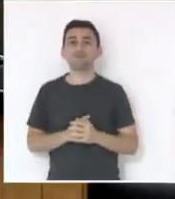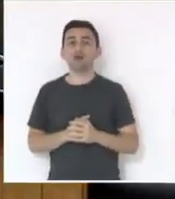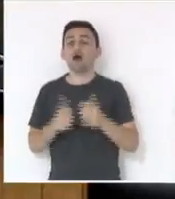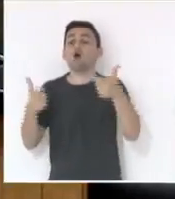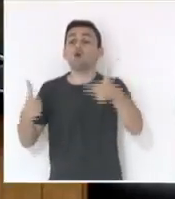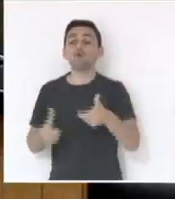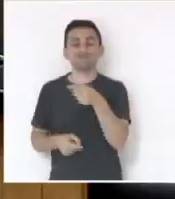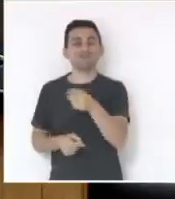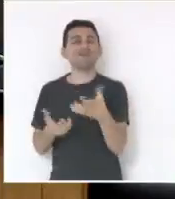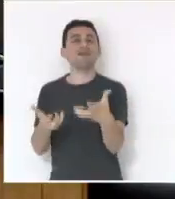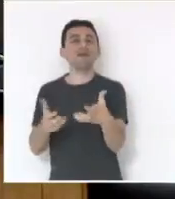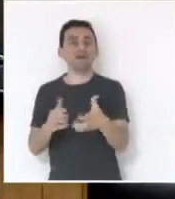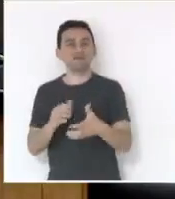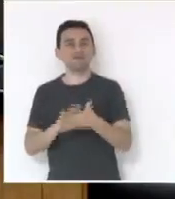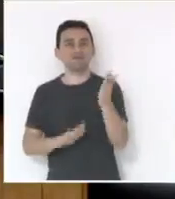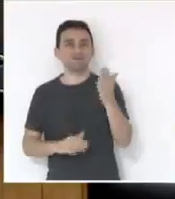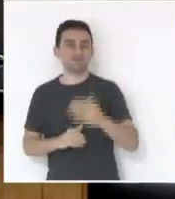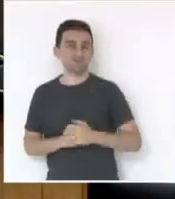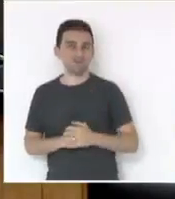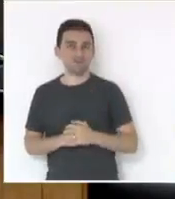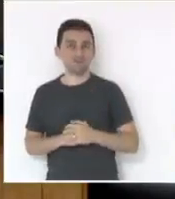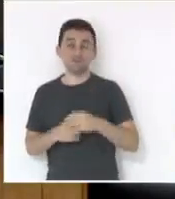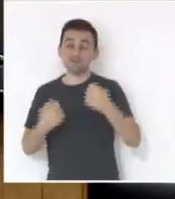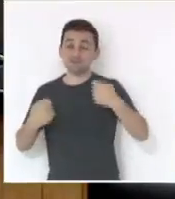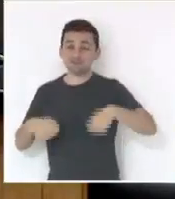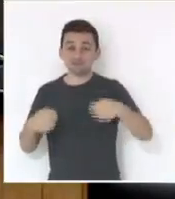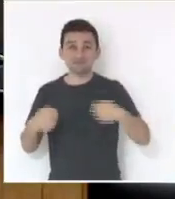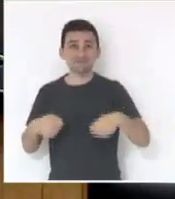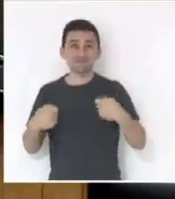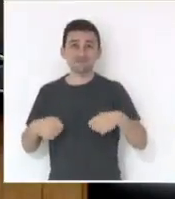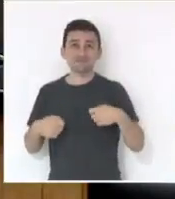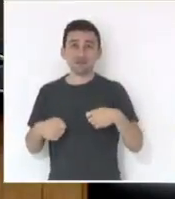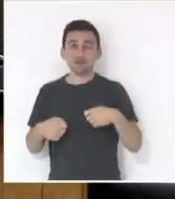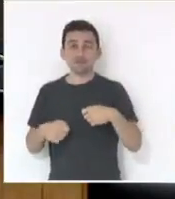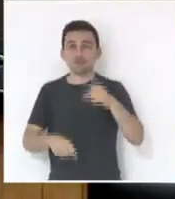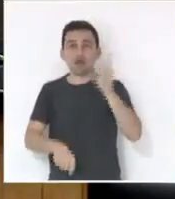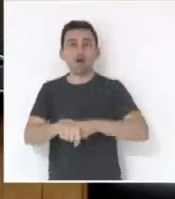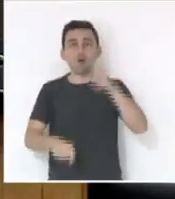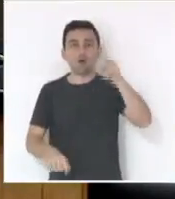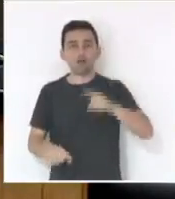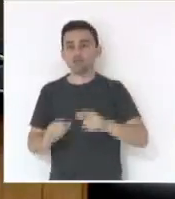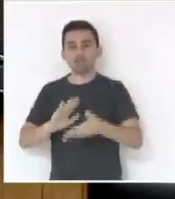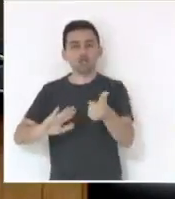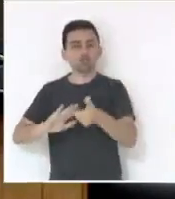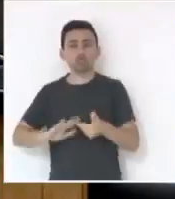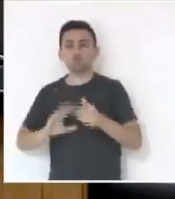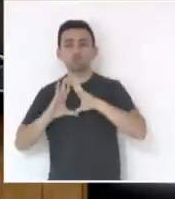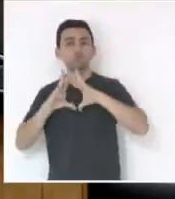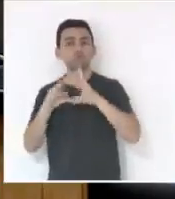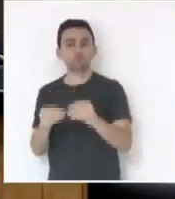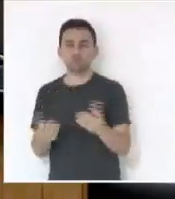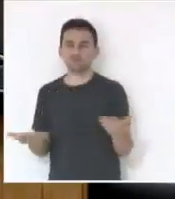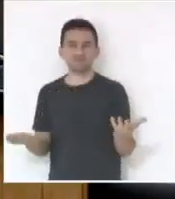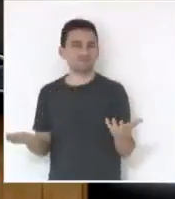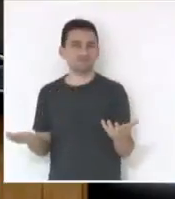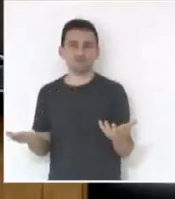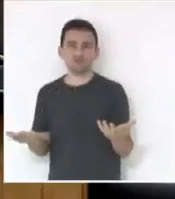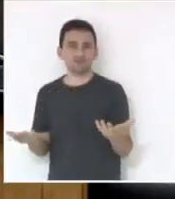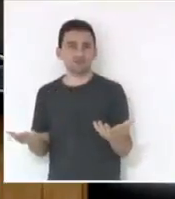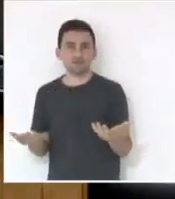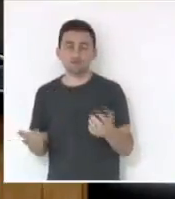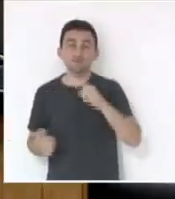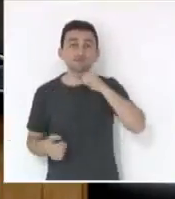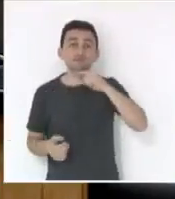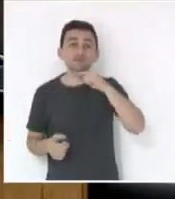fazer uma ação, não de um momento só, para você não ter todo aquele pessoal para alojar,